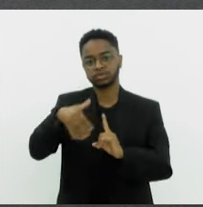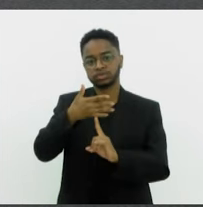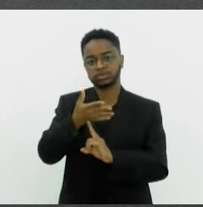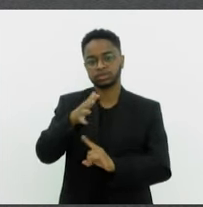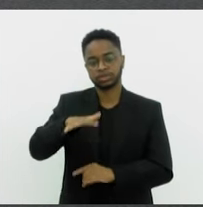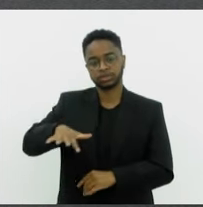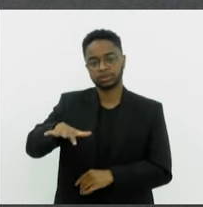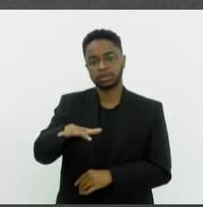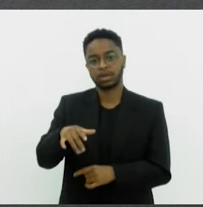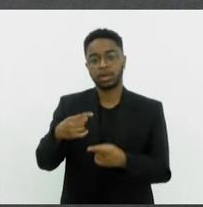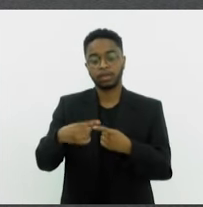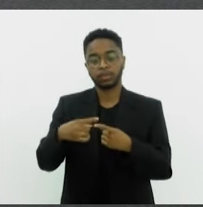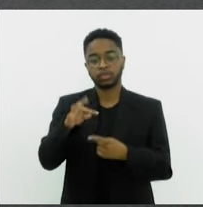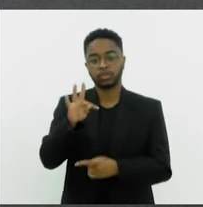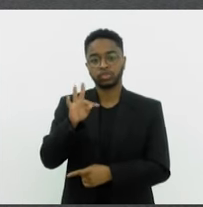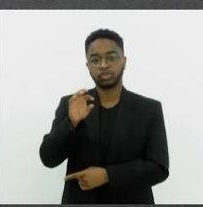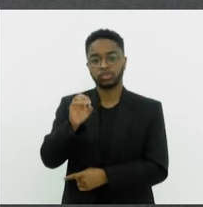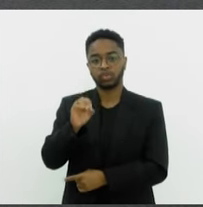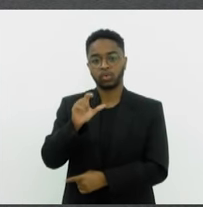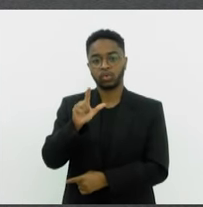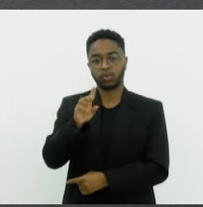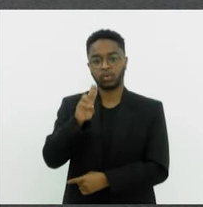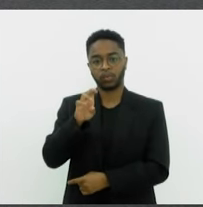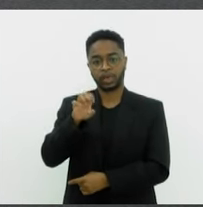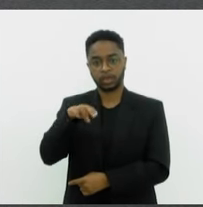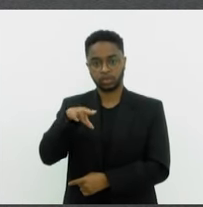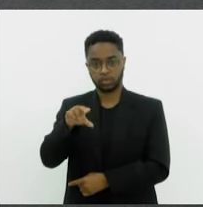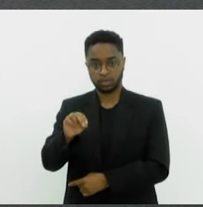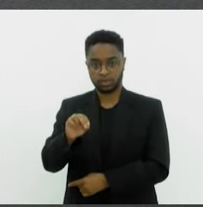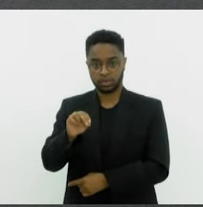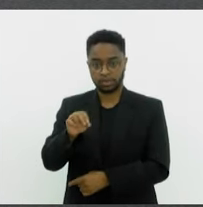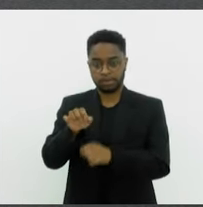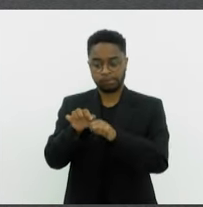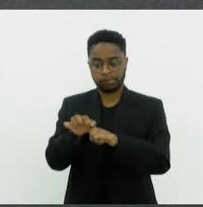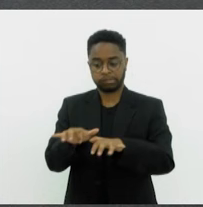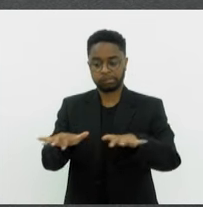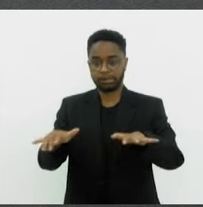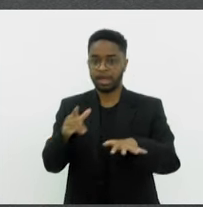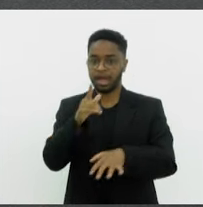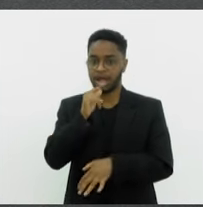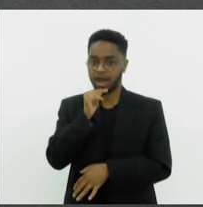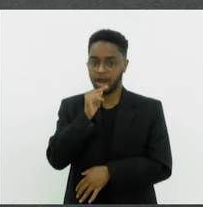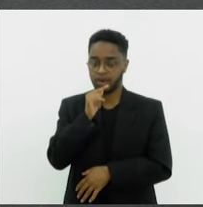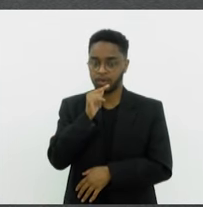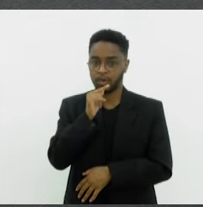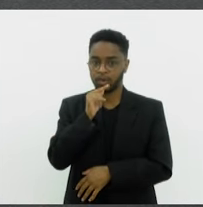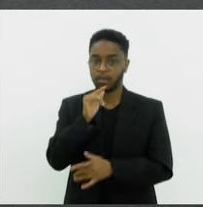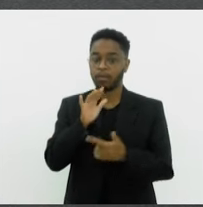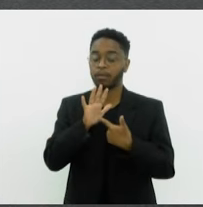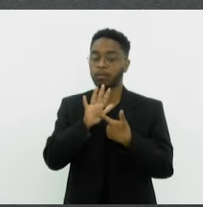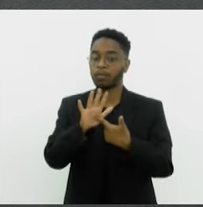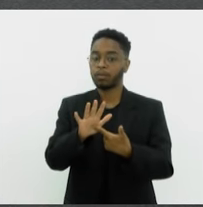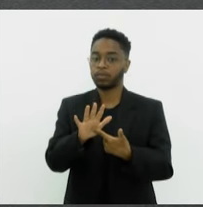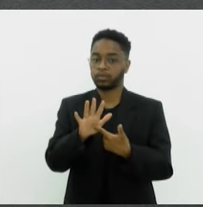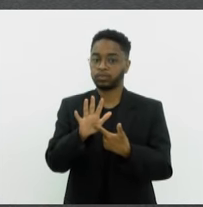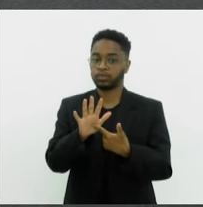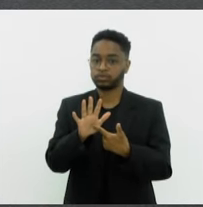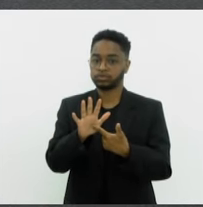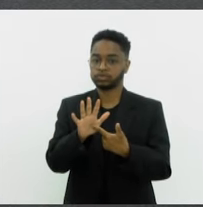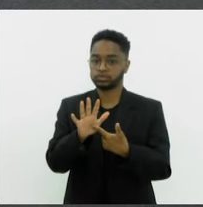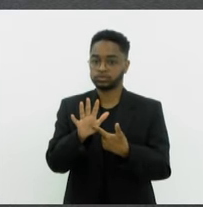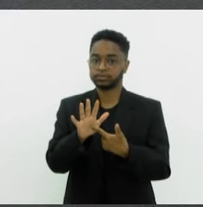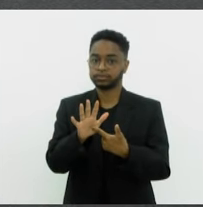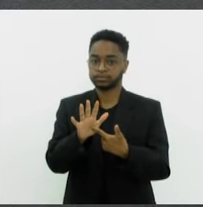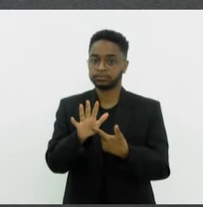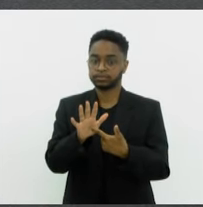O derramamento do tolueno sobre a água mostrou, né,